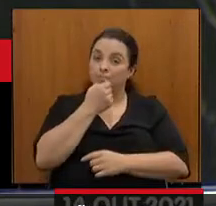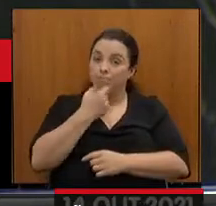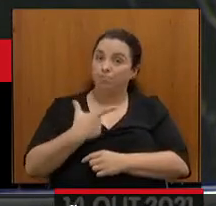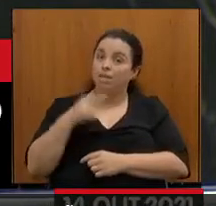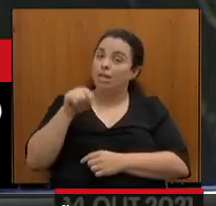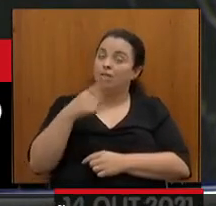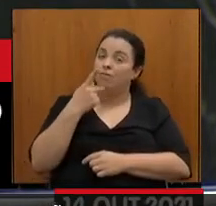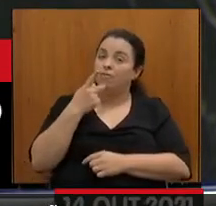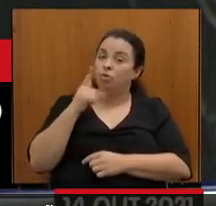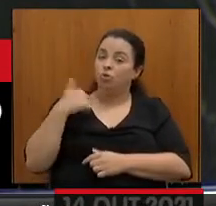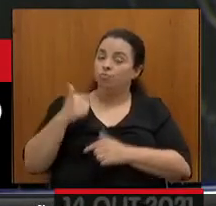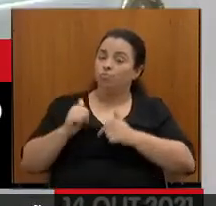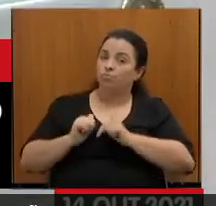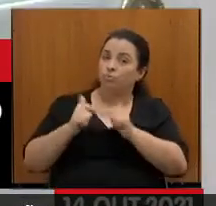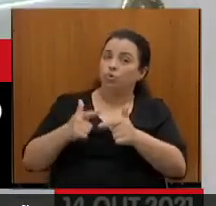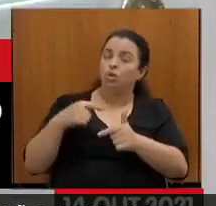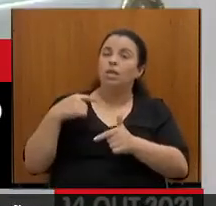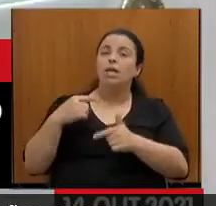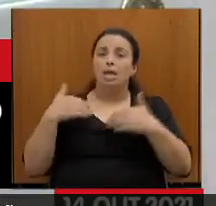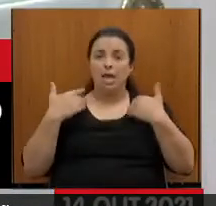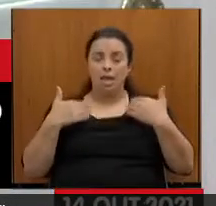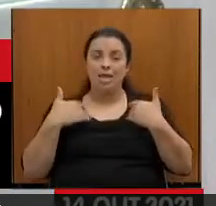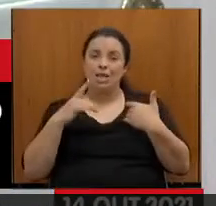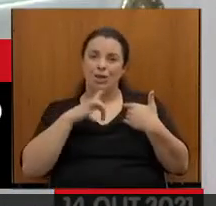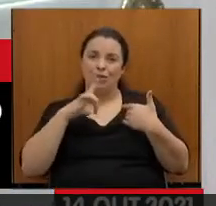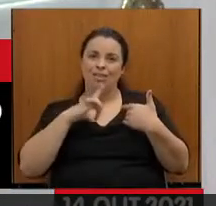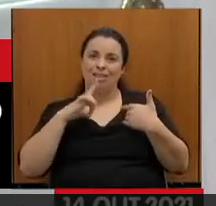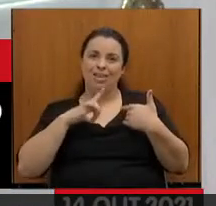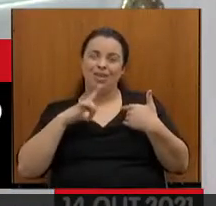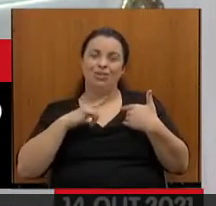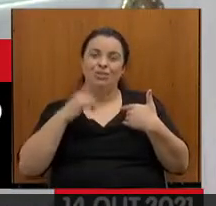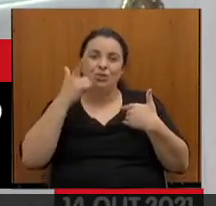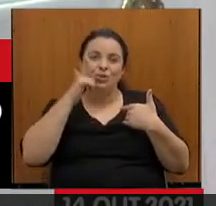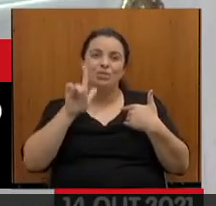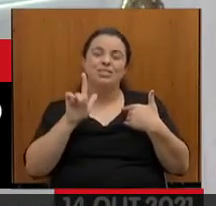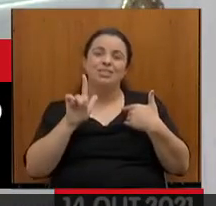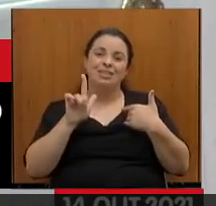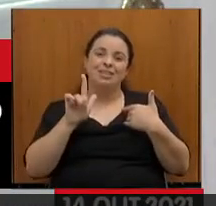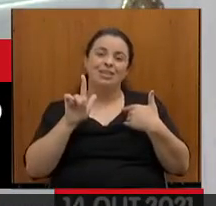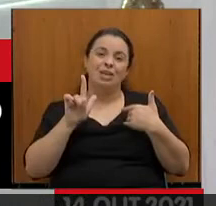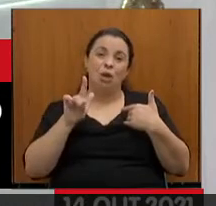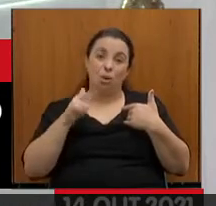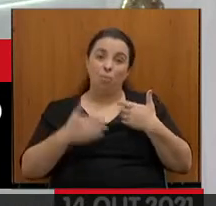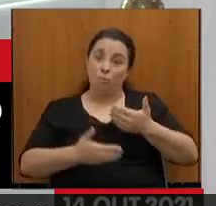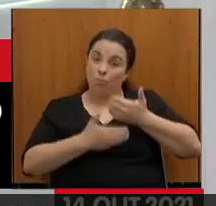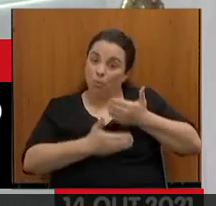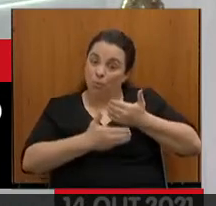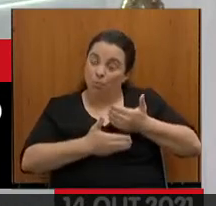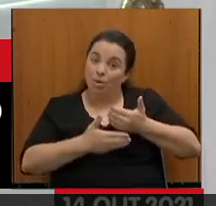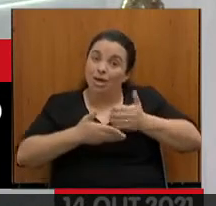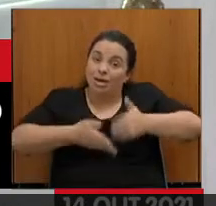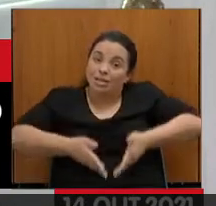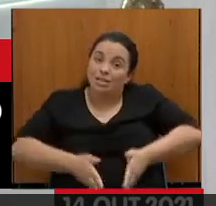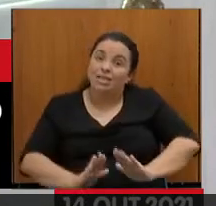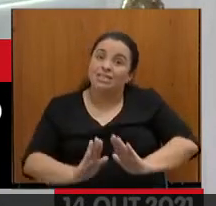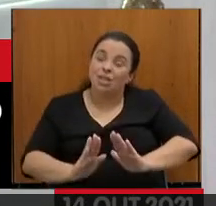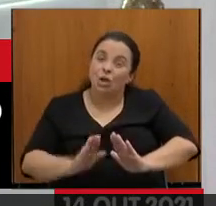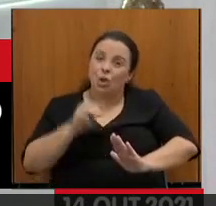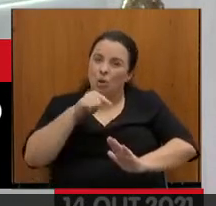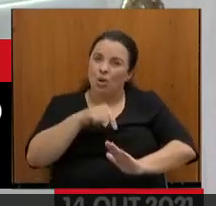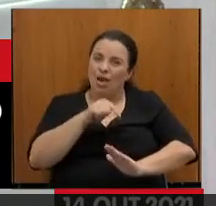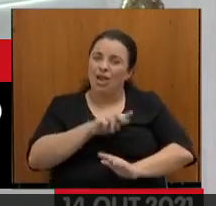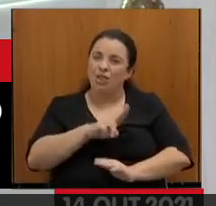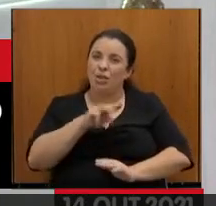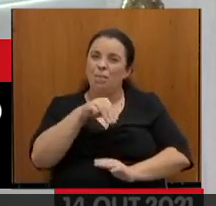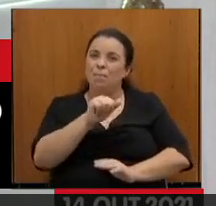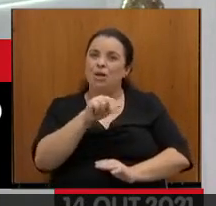grande alegria que eu tenho de ter conseguido, através da chegada do Manuel, de alterar a Constituição do Estado, dando a nós, mulheres,